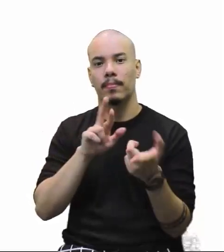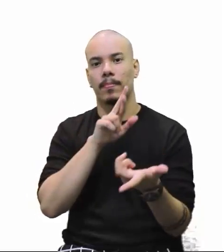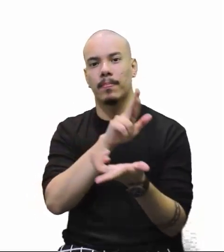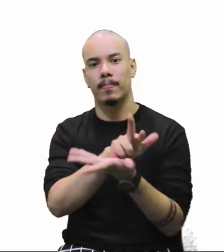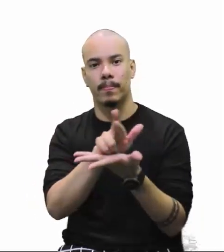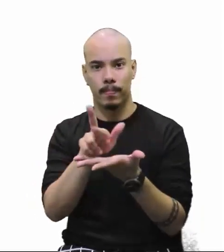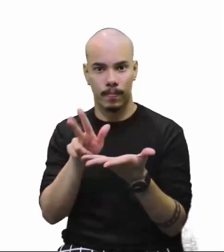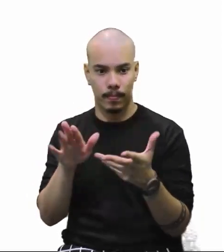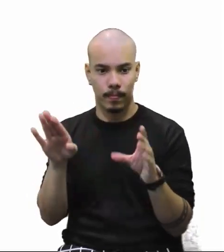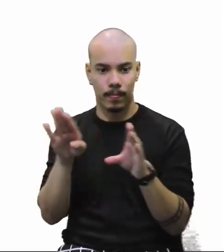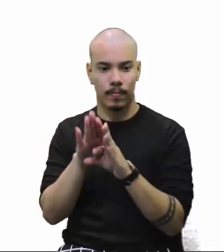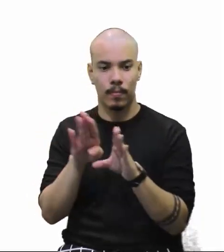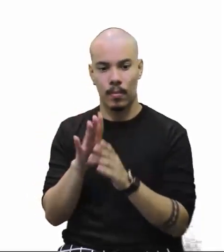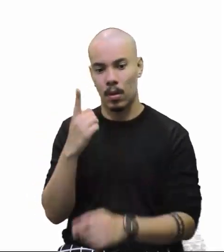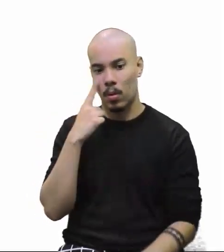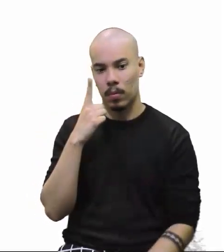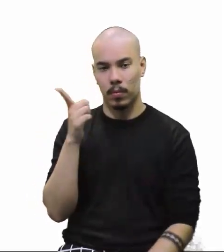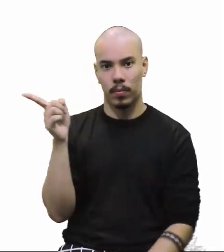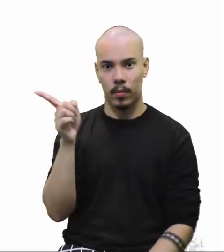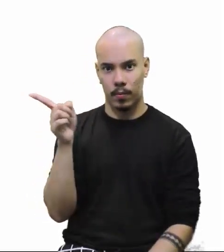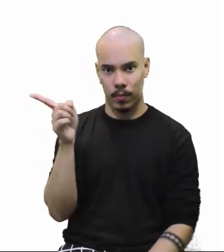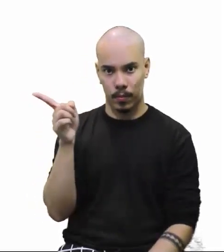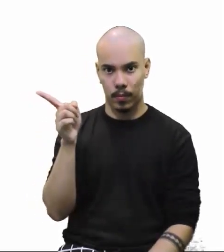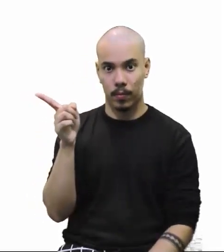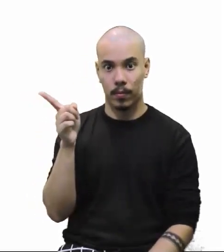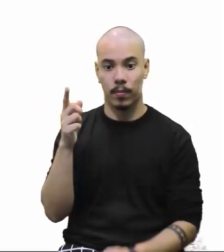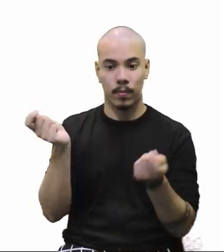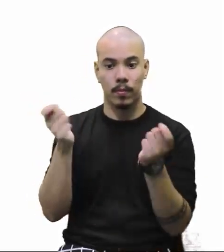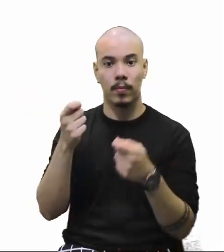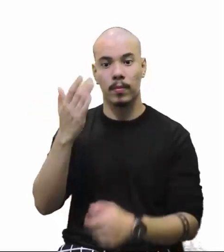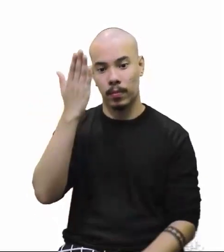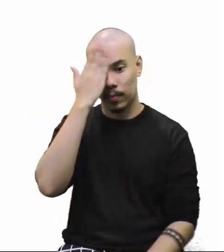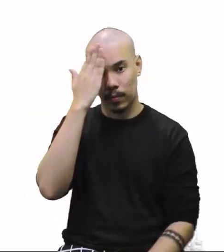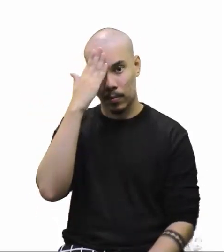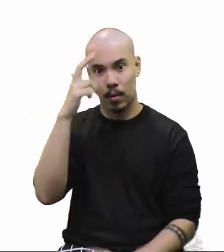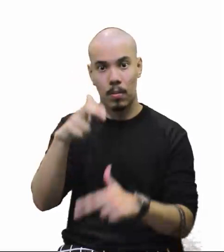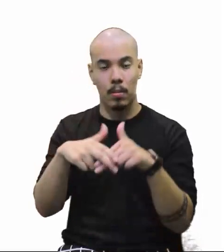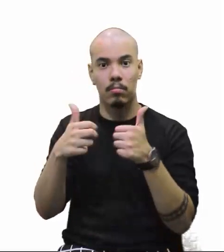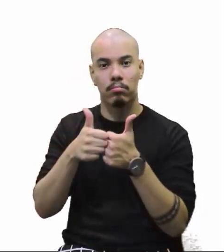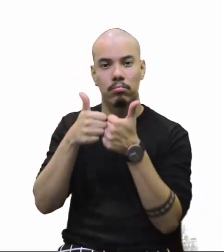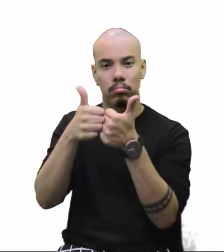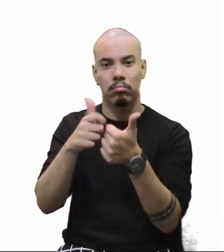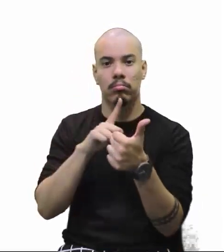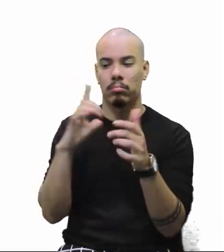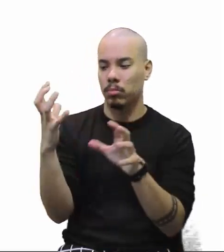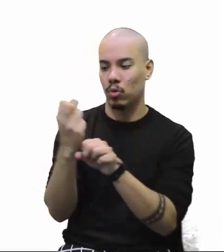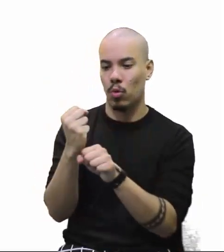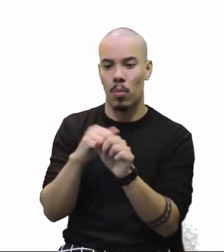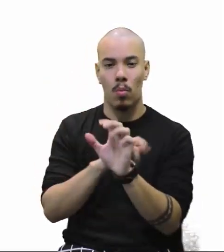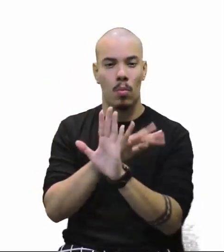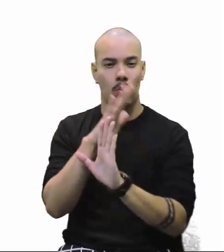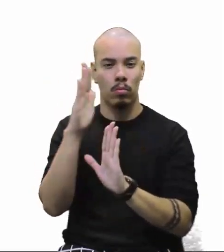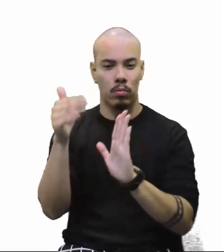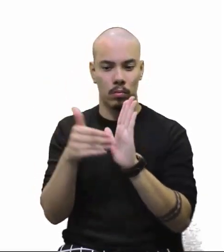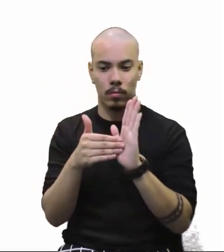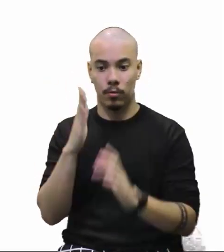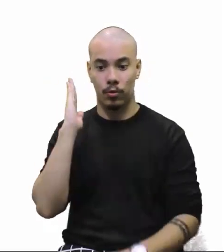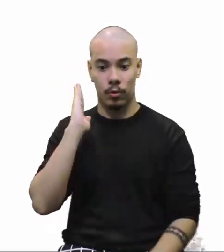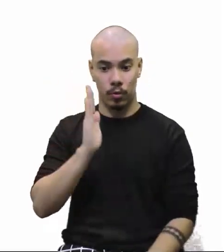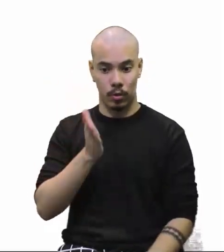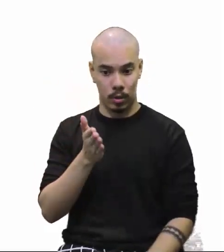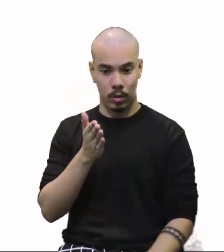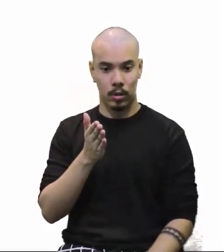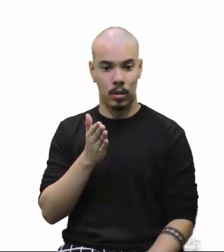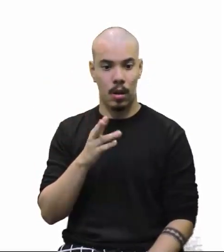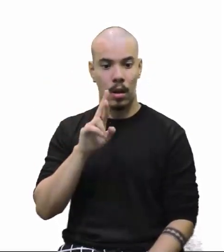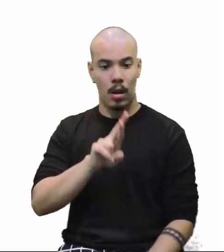vários resistores. E para fazer o resistor equivalente, você tem que somar todos eles, direto,